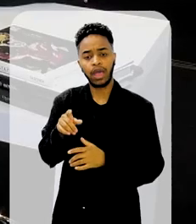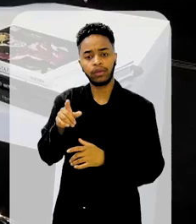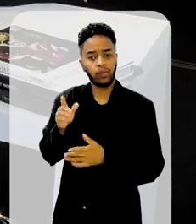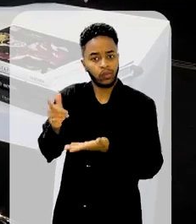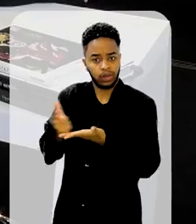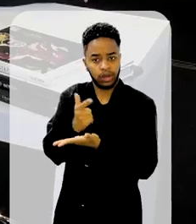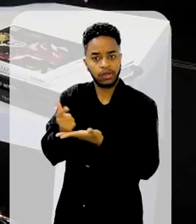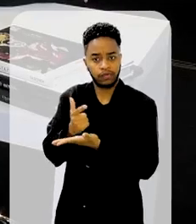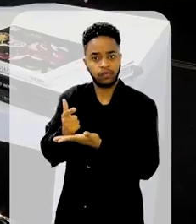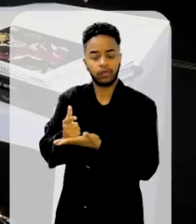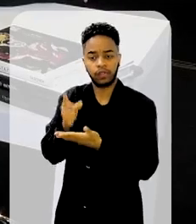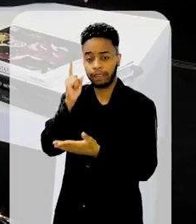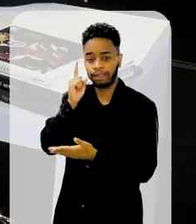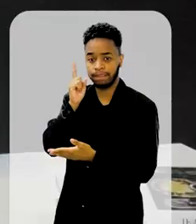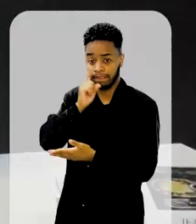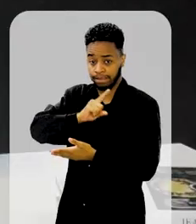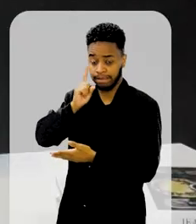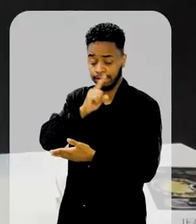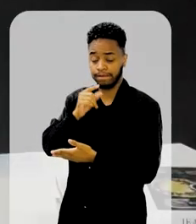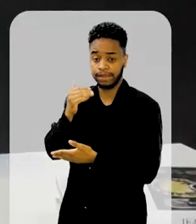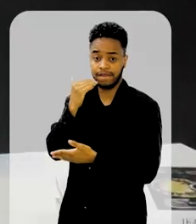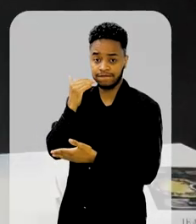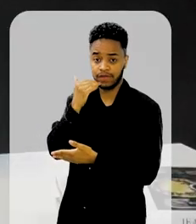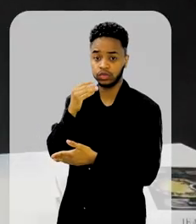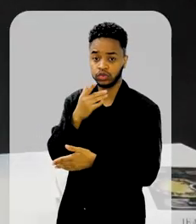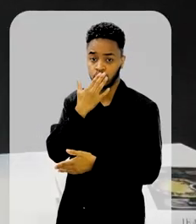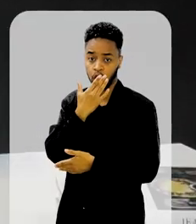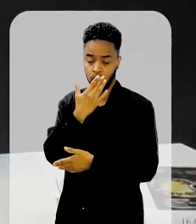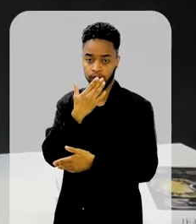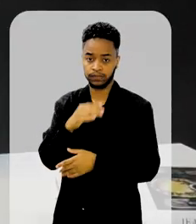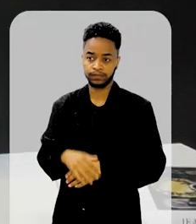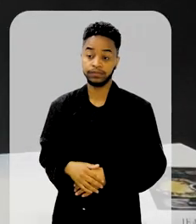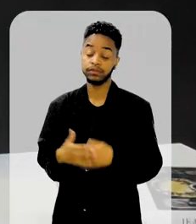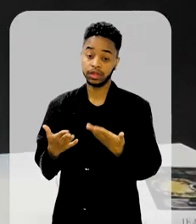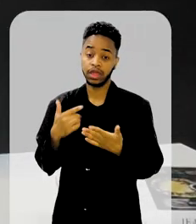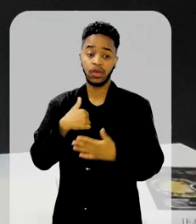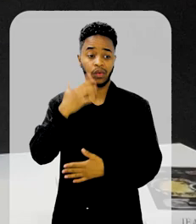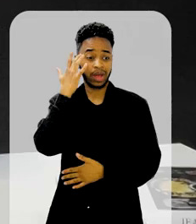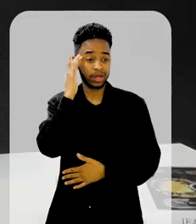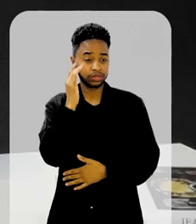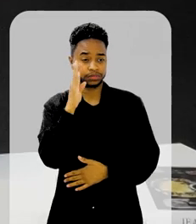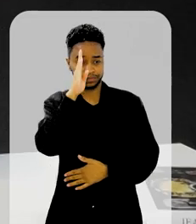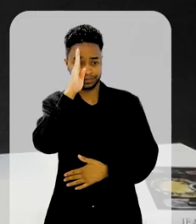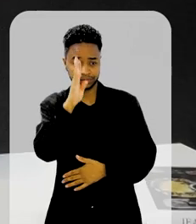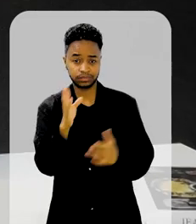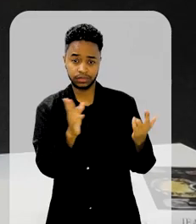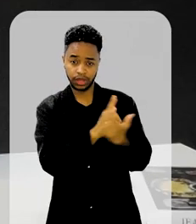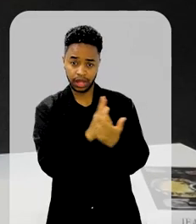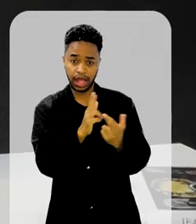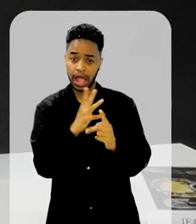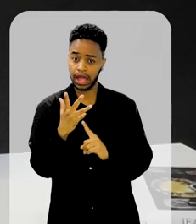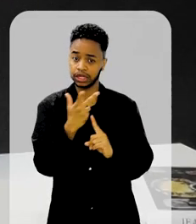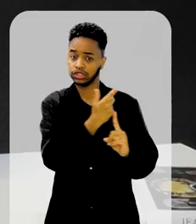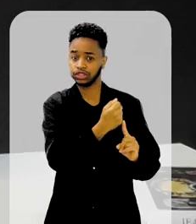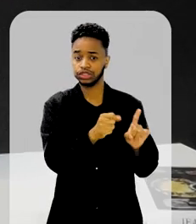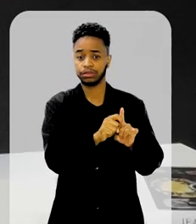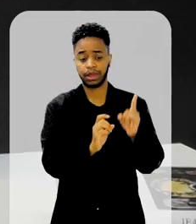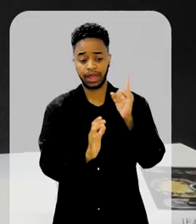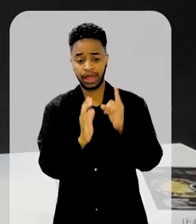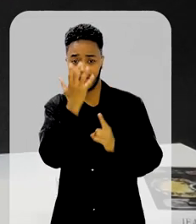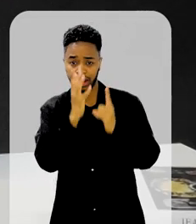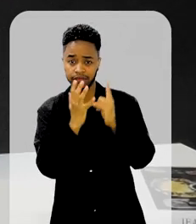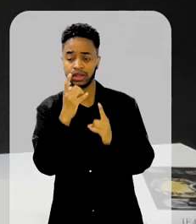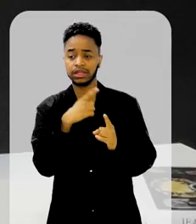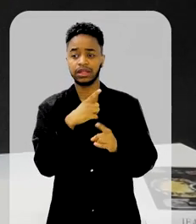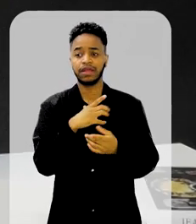fundamental Eu acho que isso é fundamental acho que fica o recado aí pros diretores de carnaval essa relação com artista no caso específico carnavalesco né que